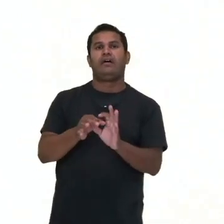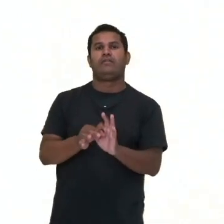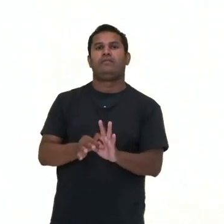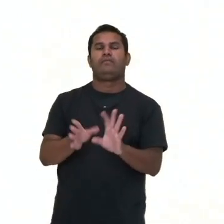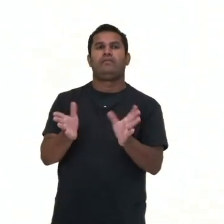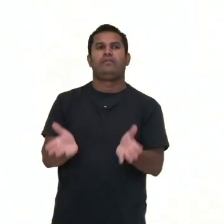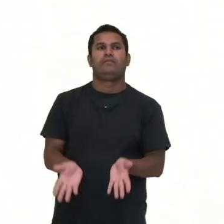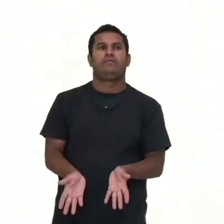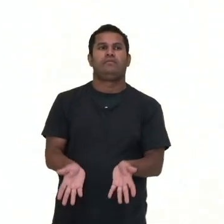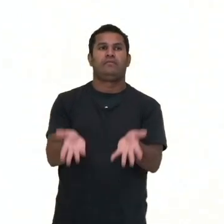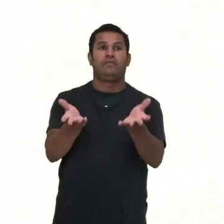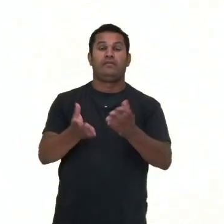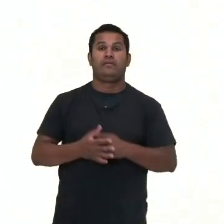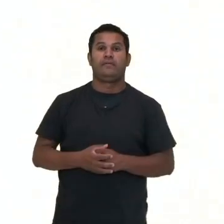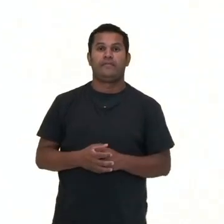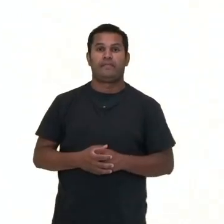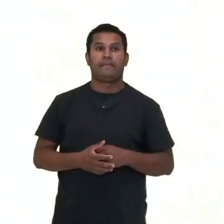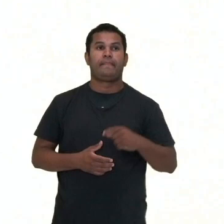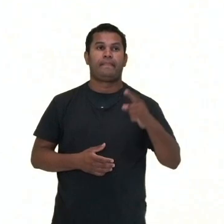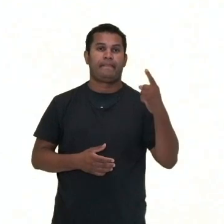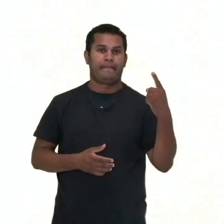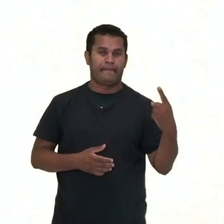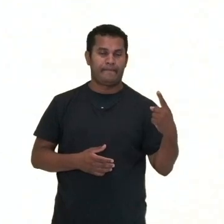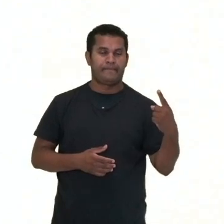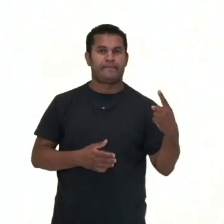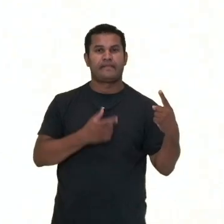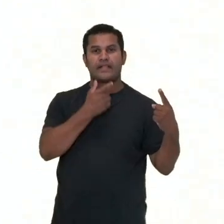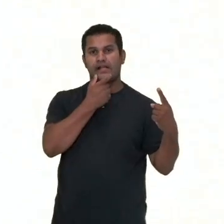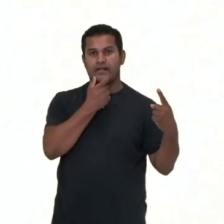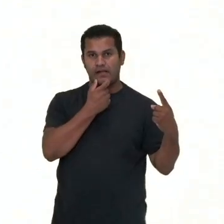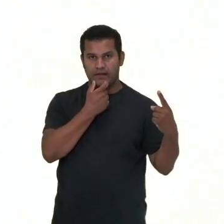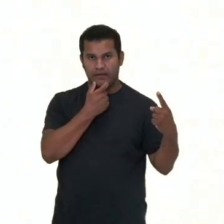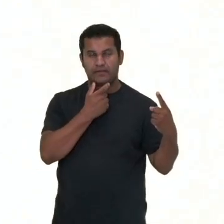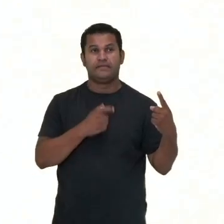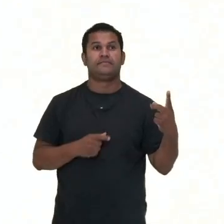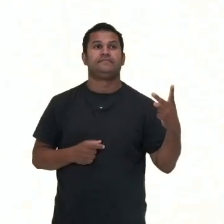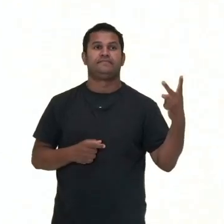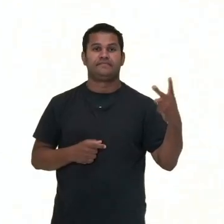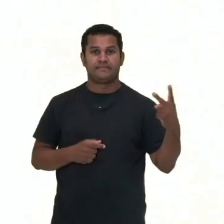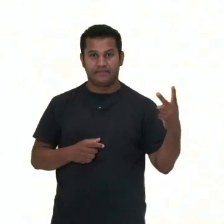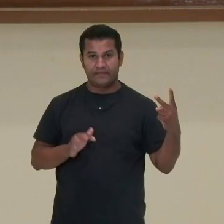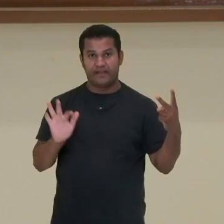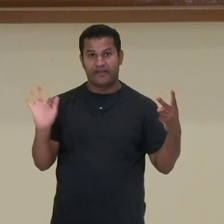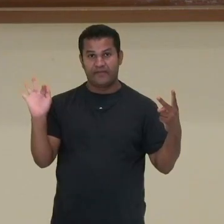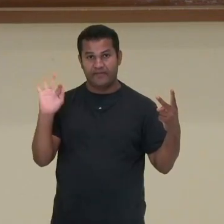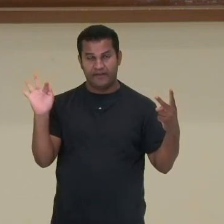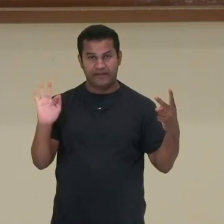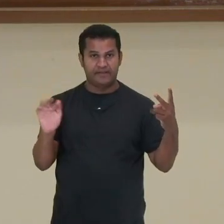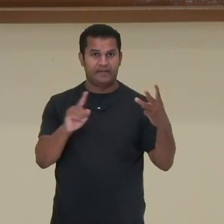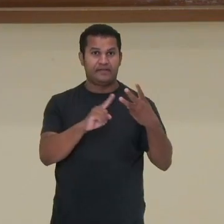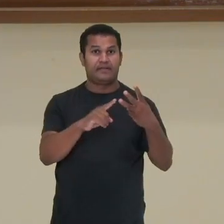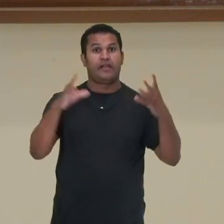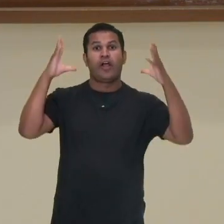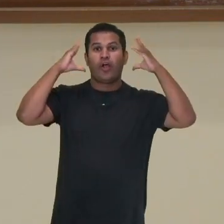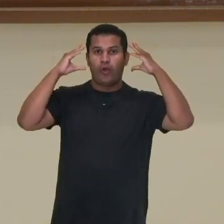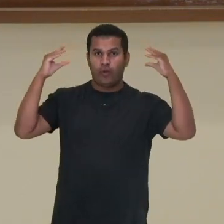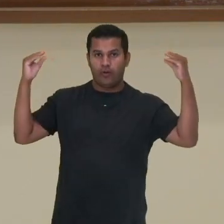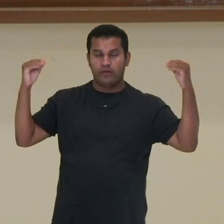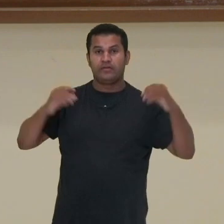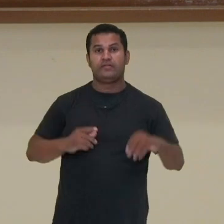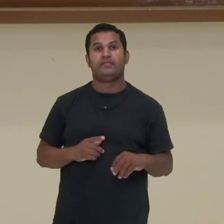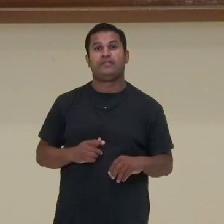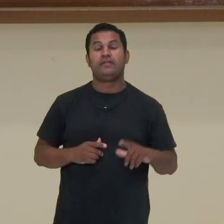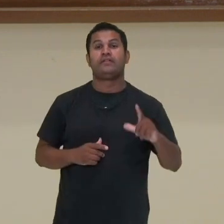a Inglaterra, a França e a Holanda foi a organização dessas monarquias. Elas demoraram mais que